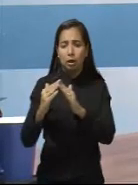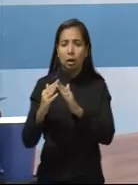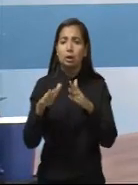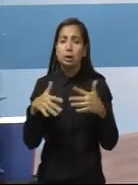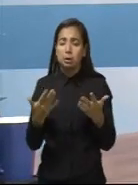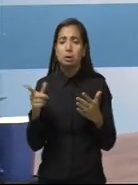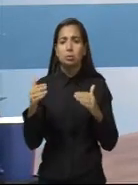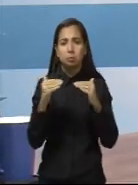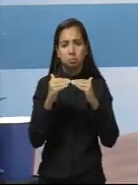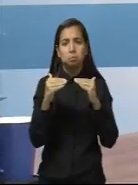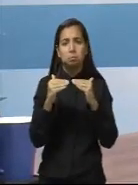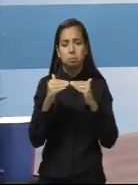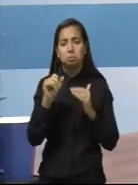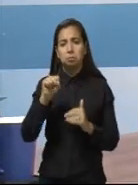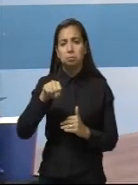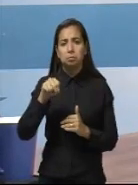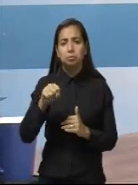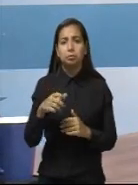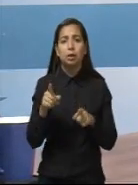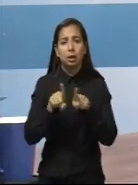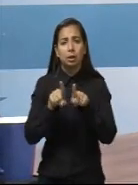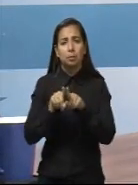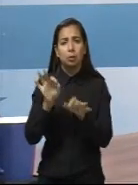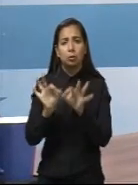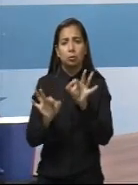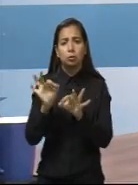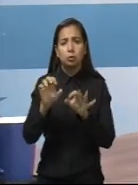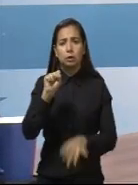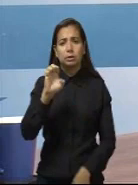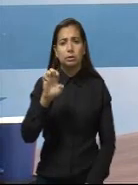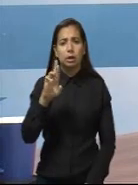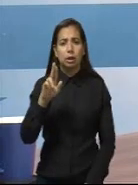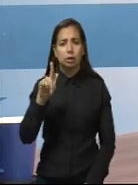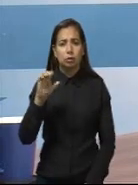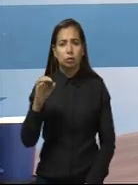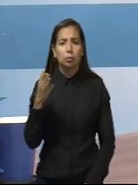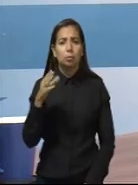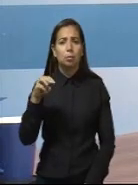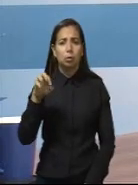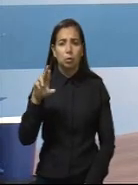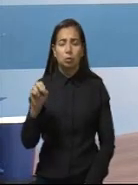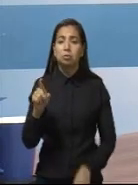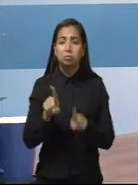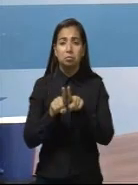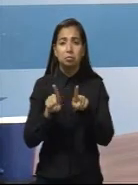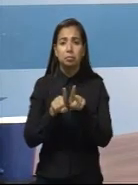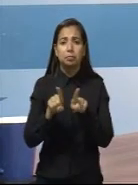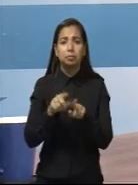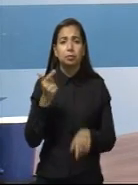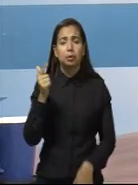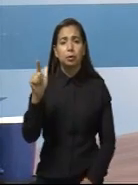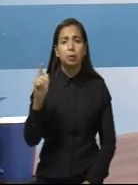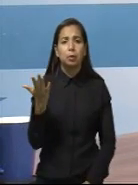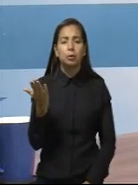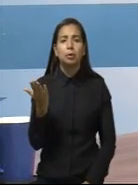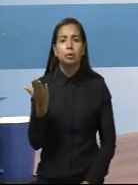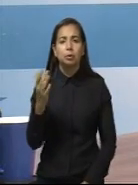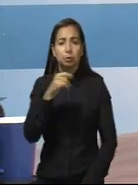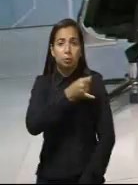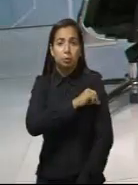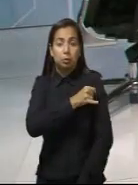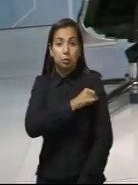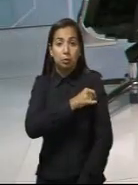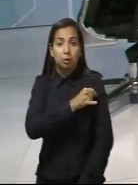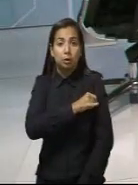auxílio moradia. O juiz Sérgio Moro, idem. O Marcelo Bretas, do Rio de Janeiro. Ele e a mulher. Ele